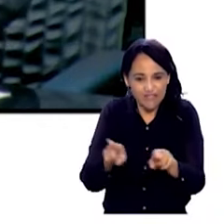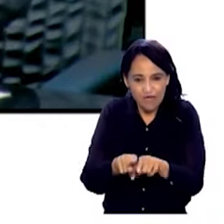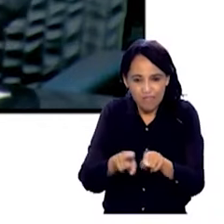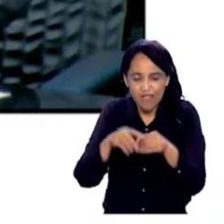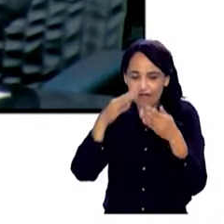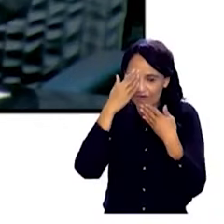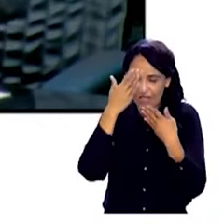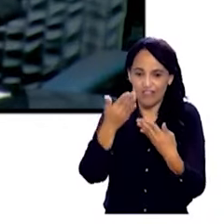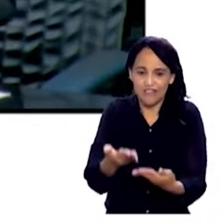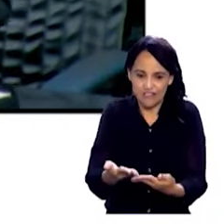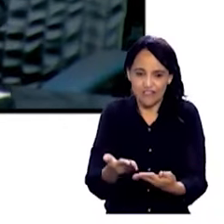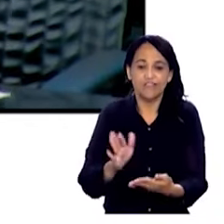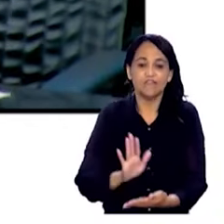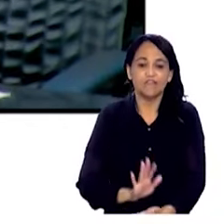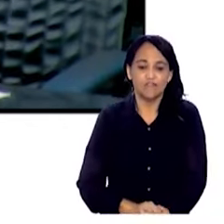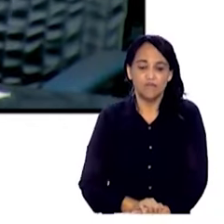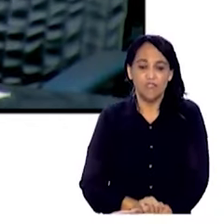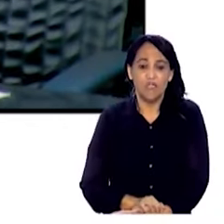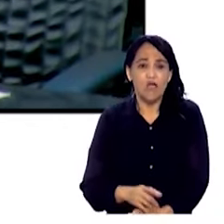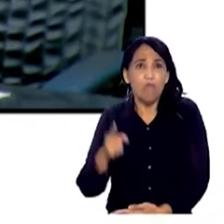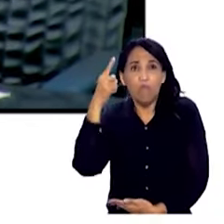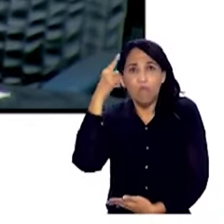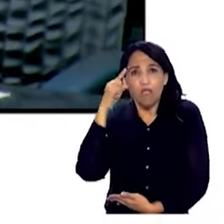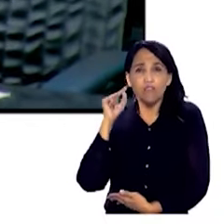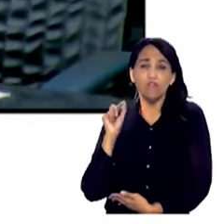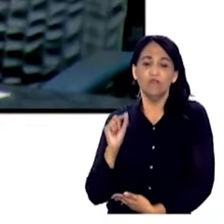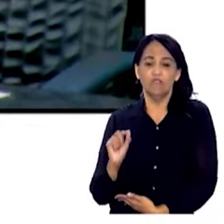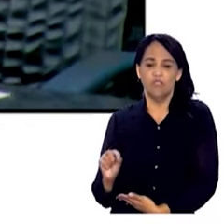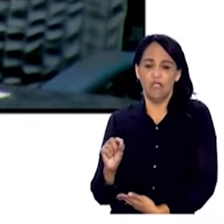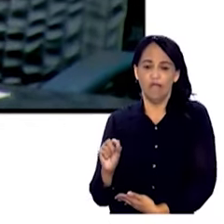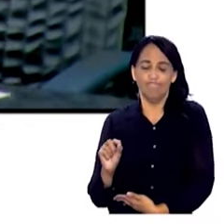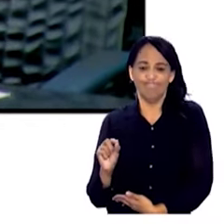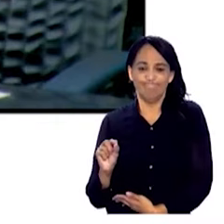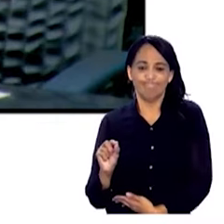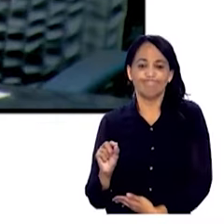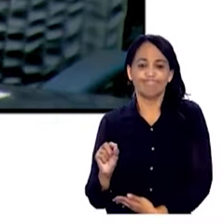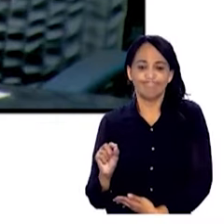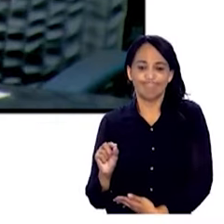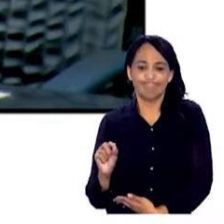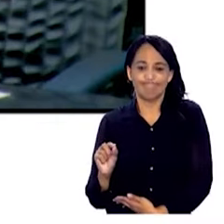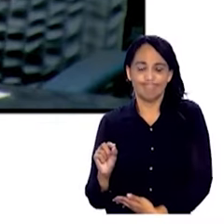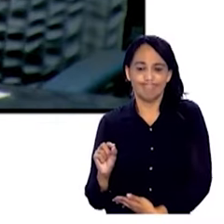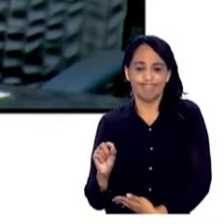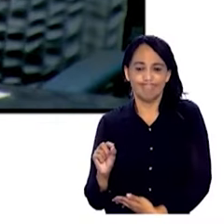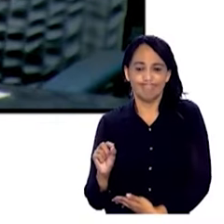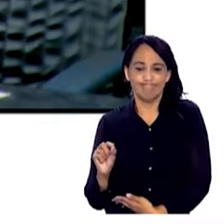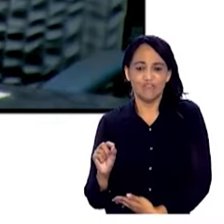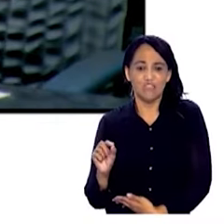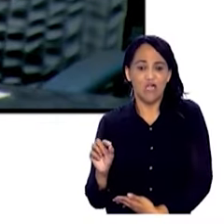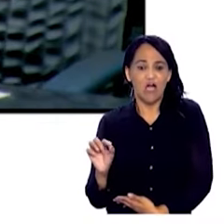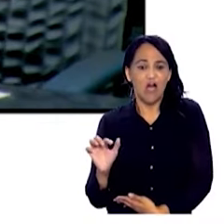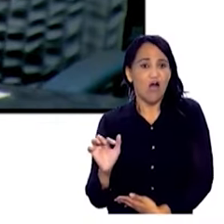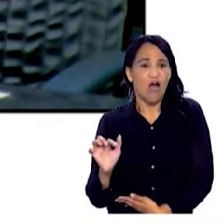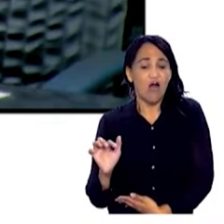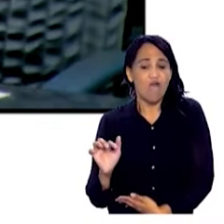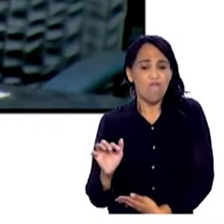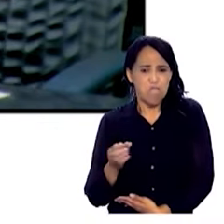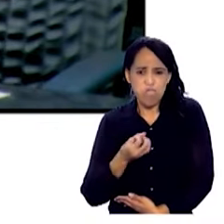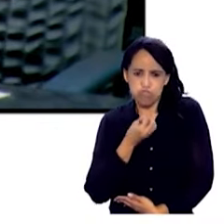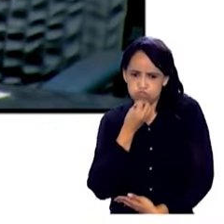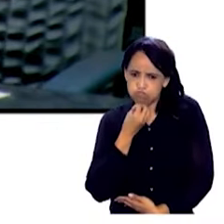eh eu acho que que foi bastante eh feliz a organização do